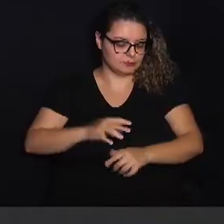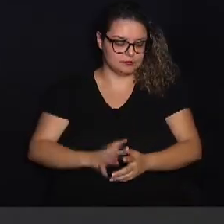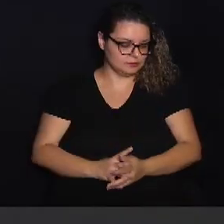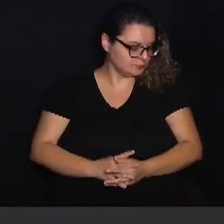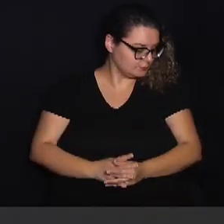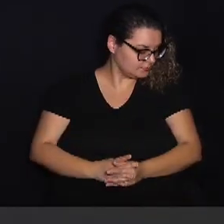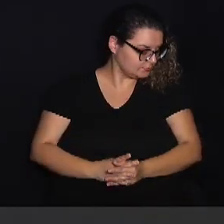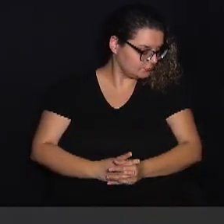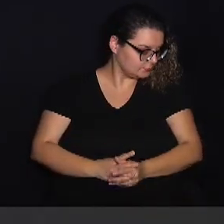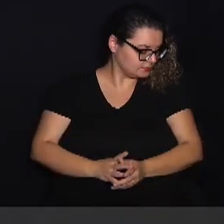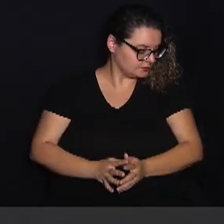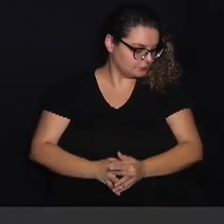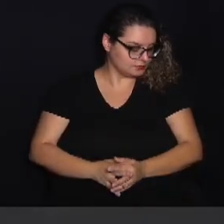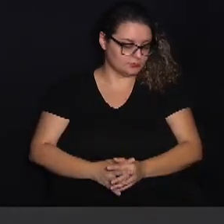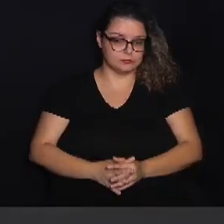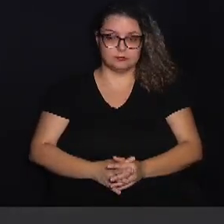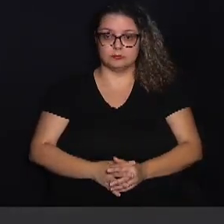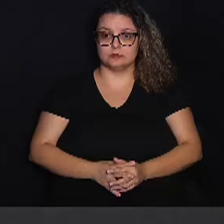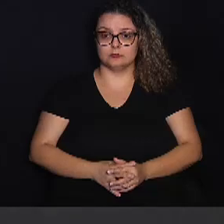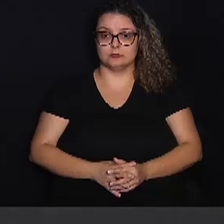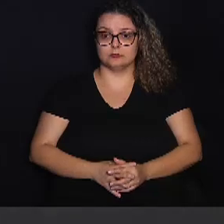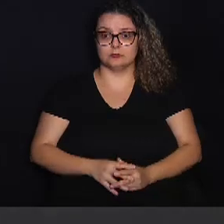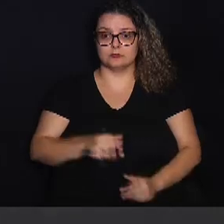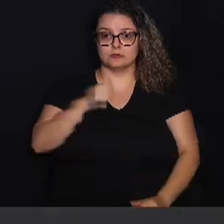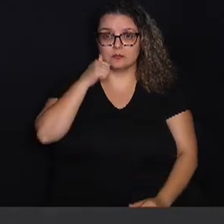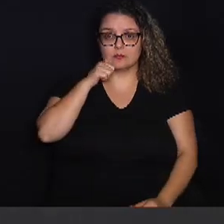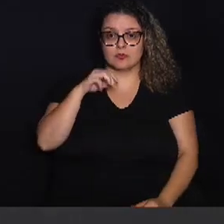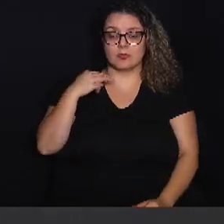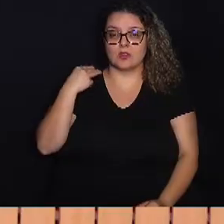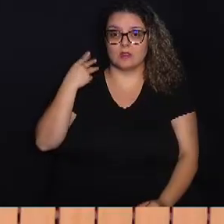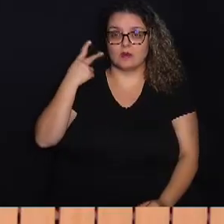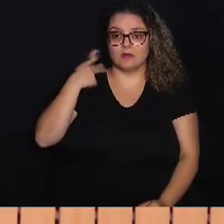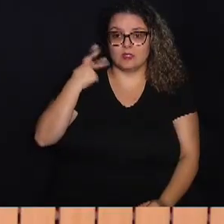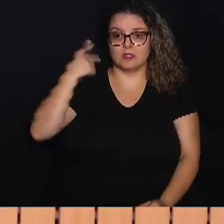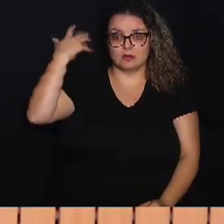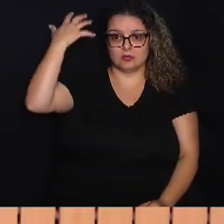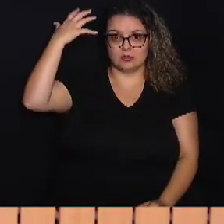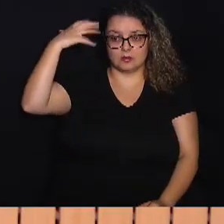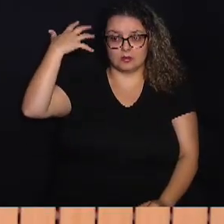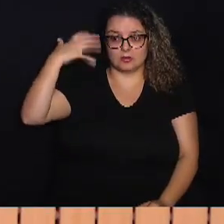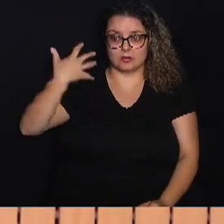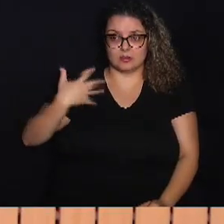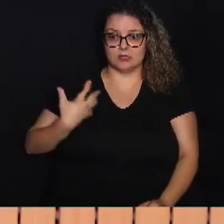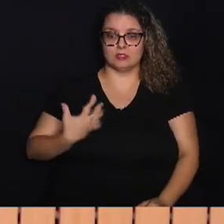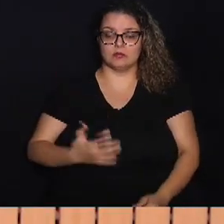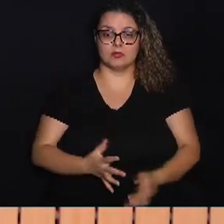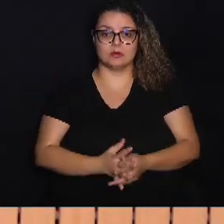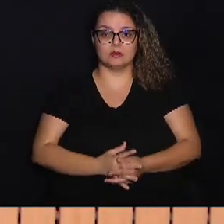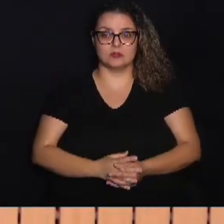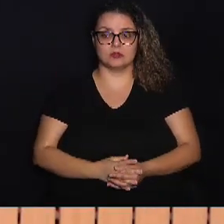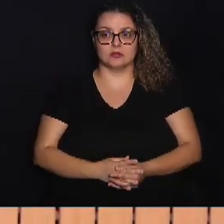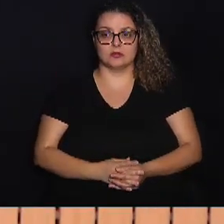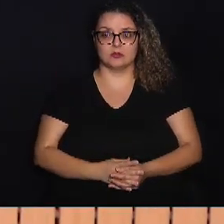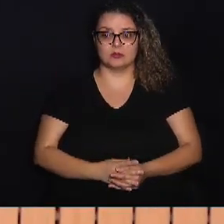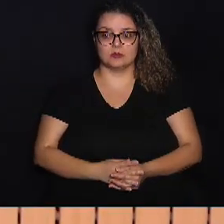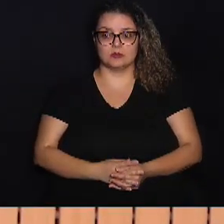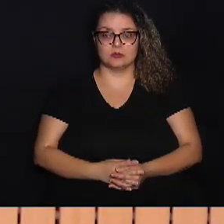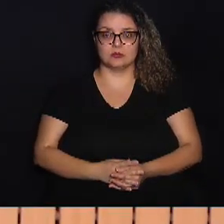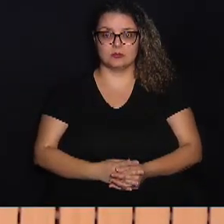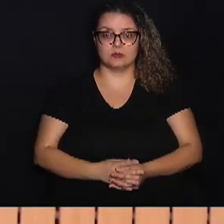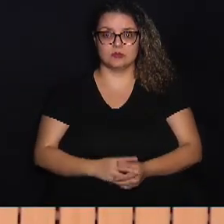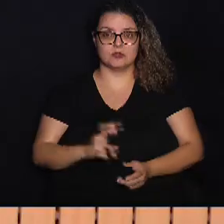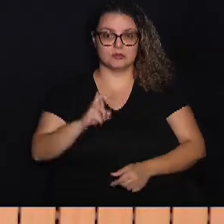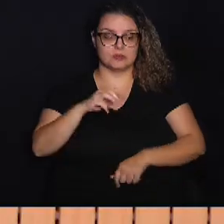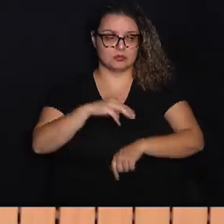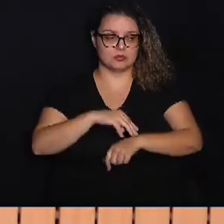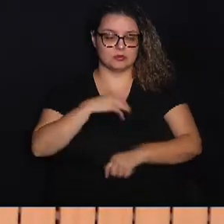a próxima inscrita é Vereador vereadora Guida Calisto vereadora Guida Calisto tem a palavra por até